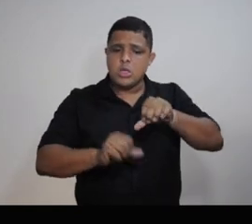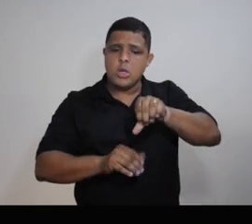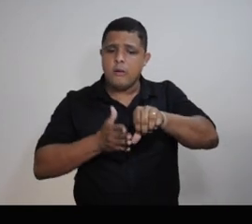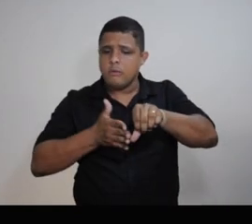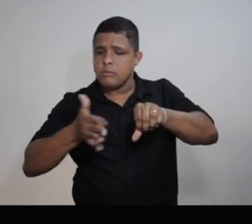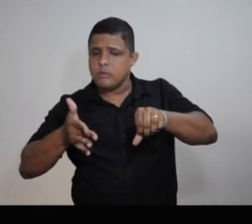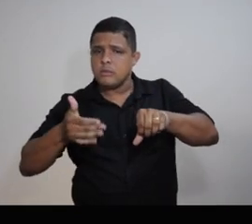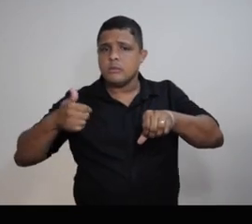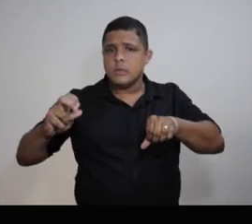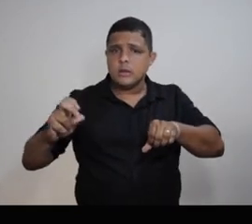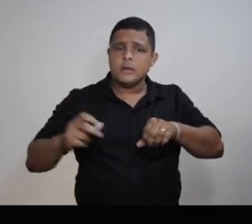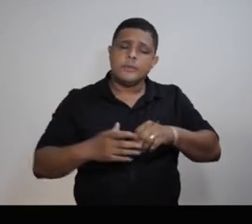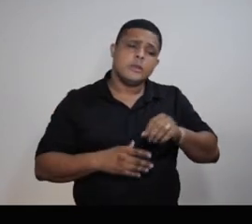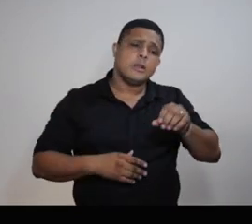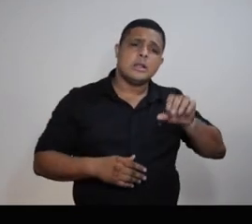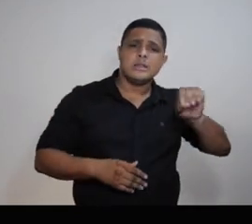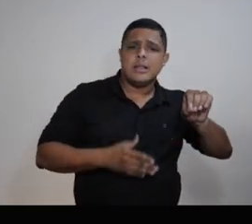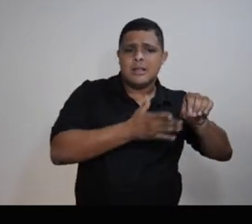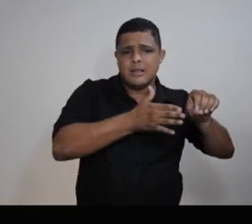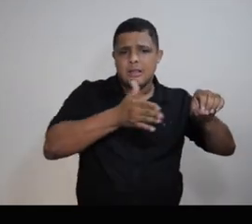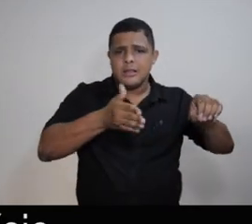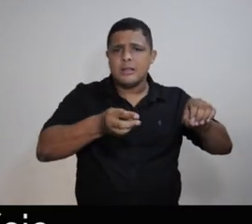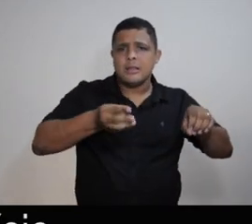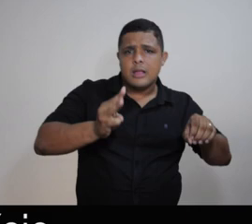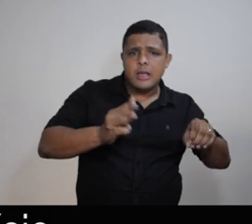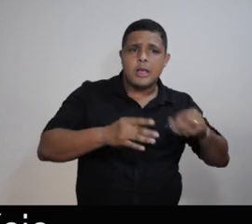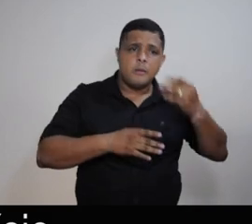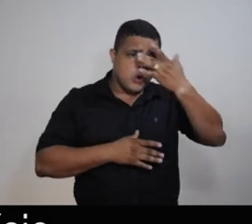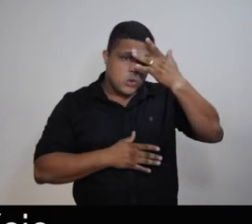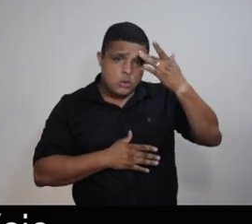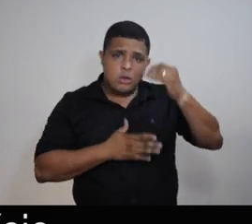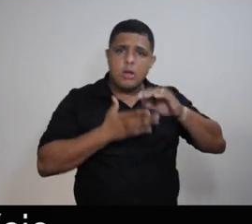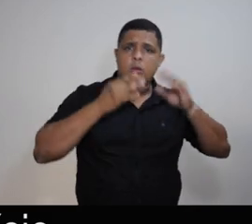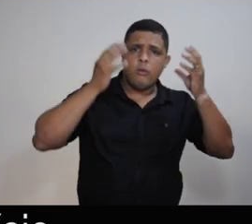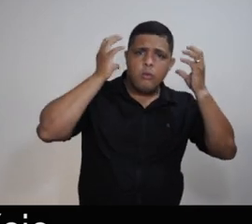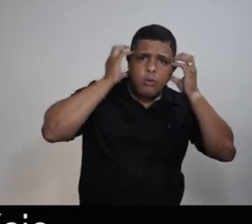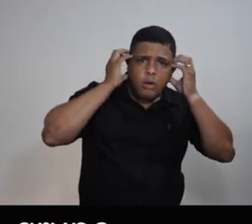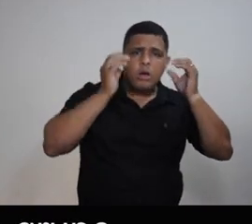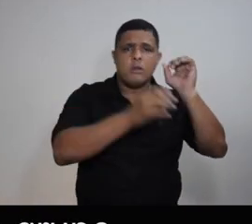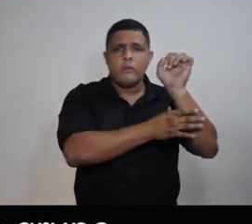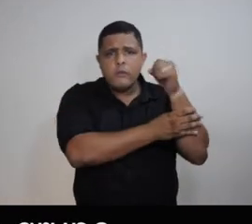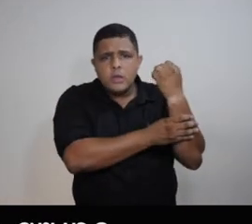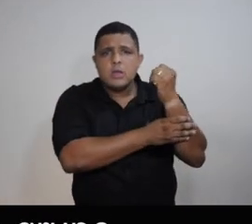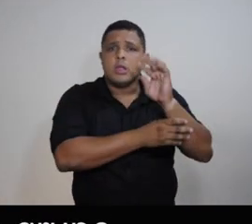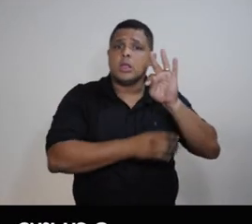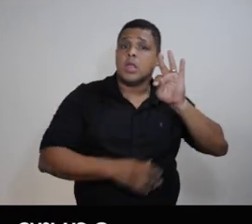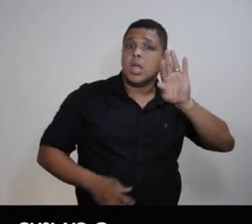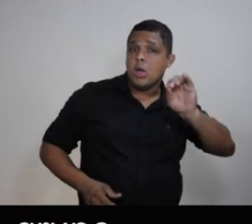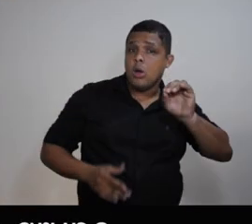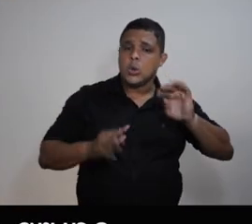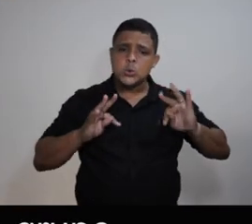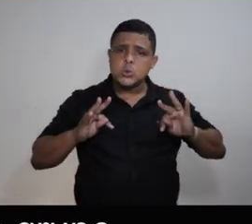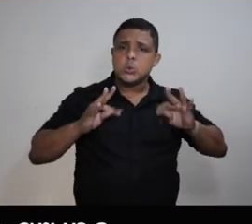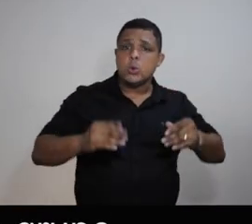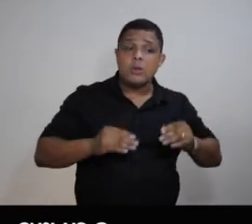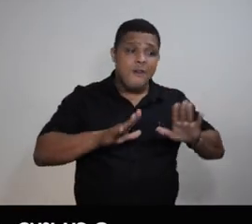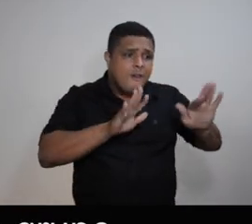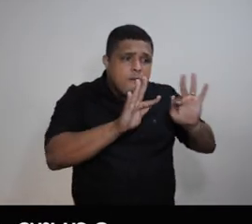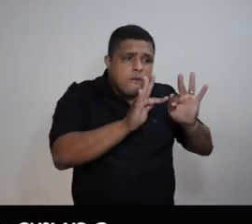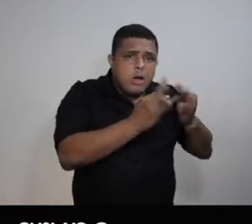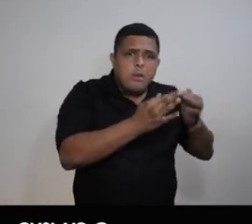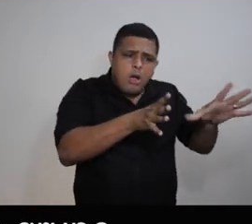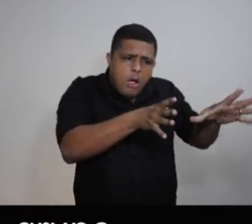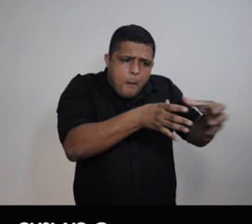faixa etária 9 a 15, enfim. 0 a 3, normalmente a gente vê que tem a questão de cardiopatia, fono, fisioterapia. A ideia é você reunir